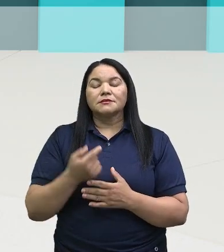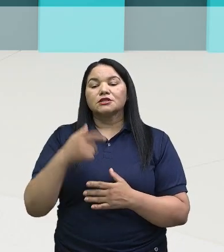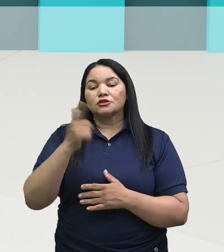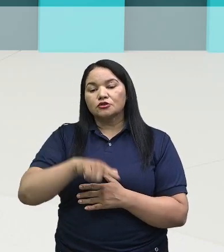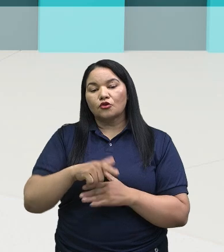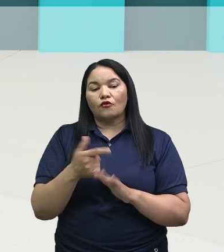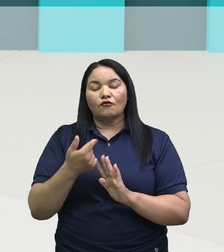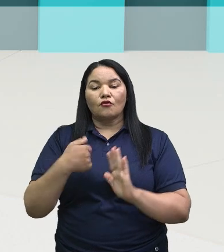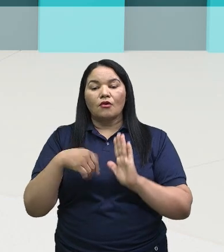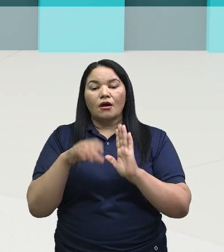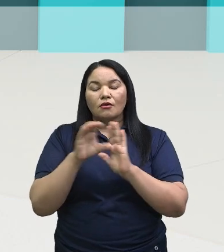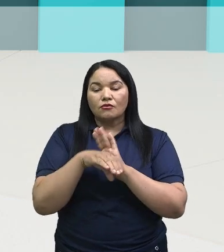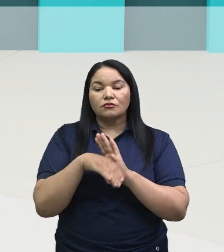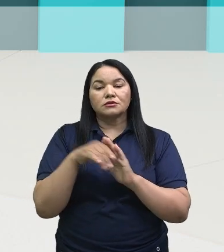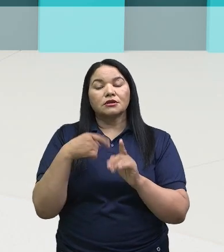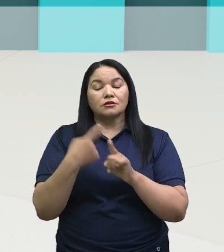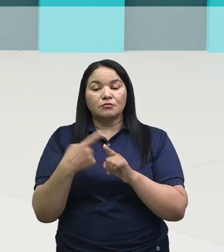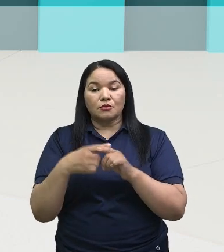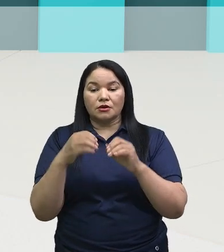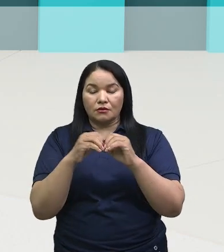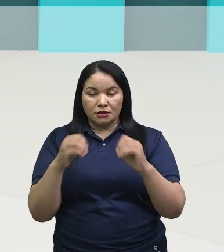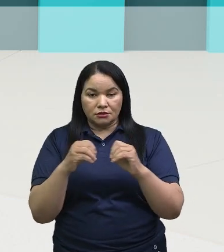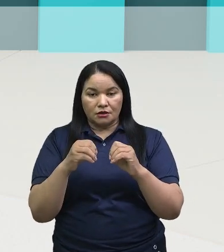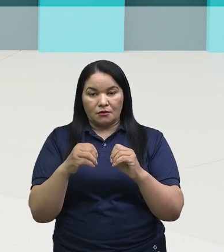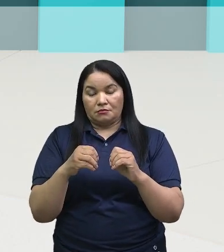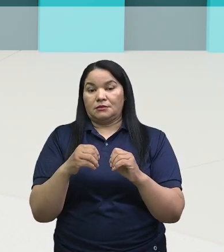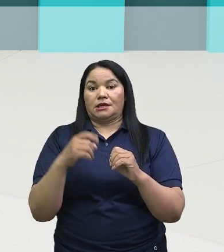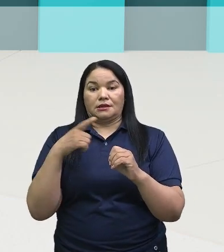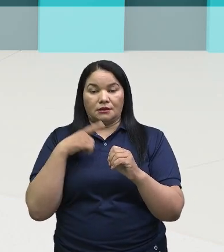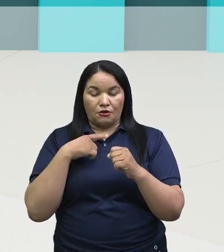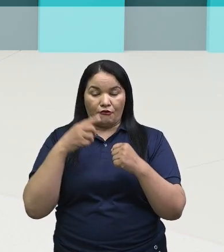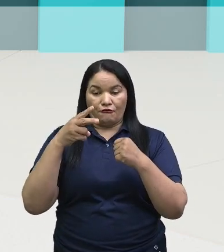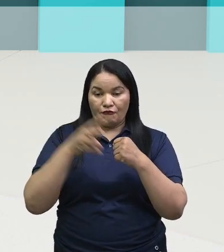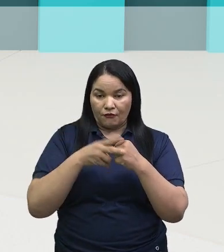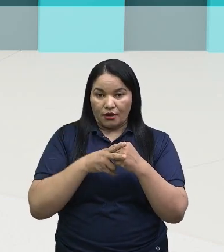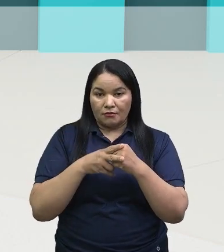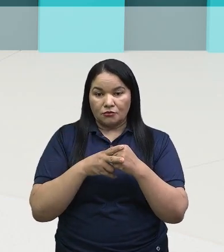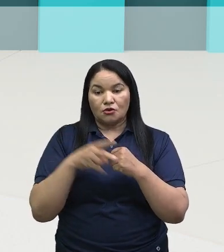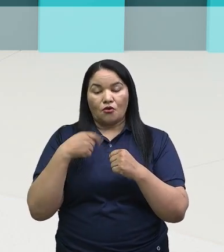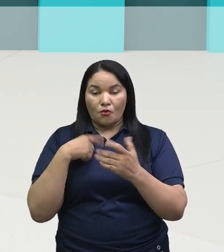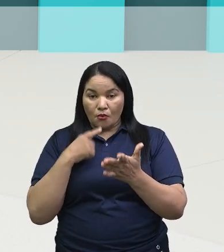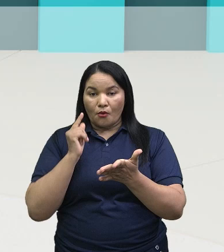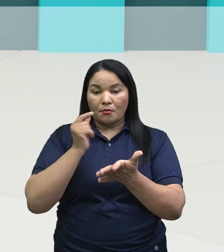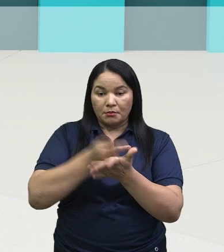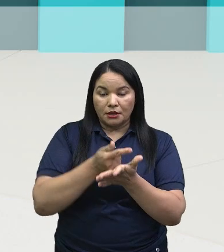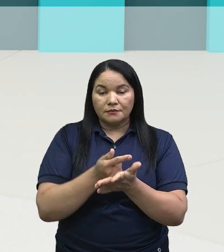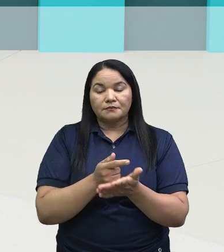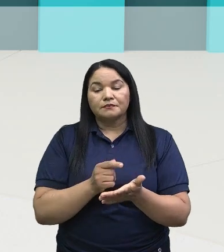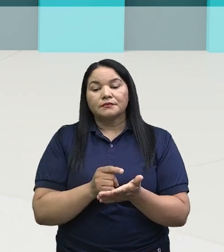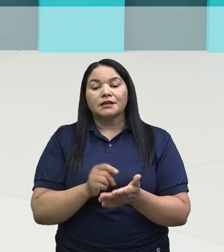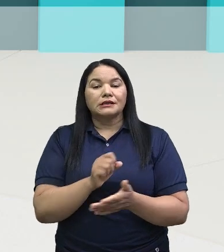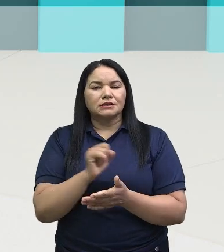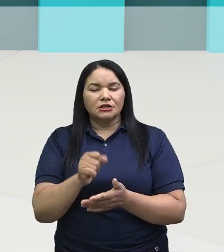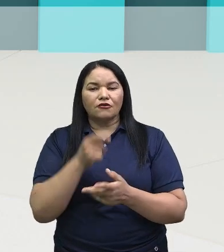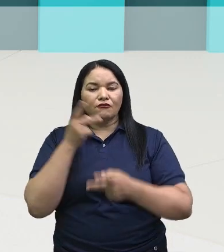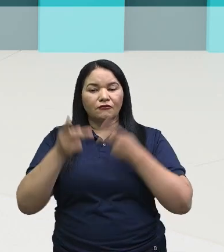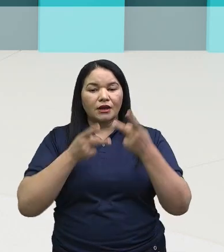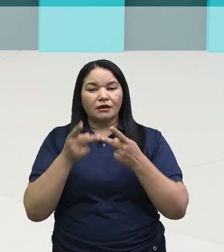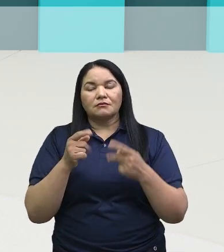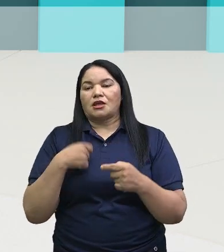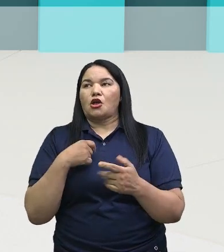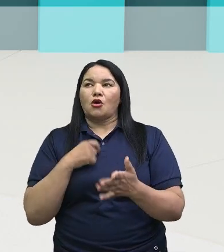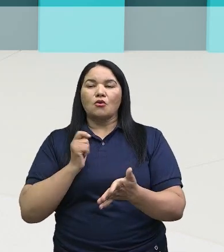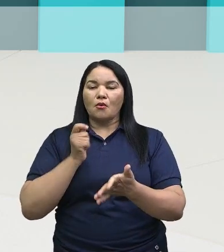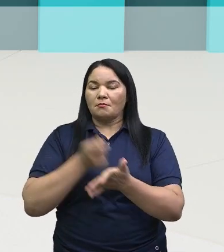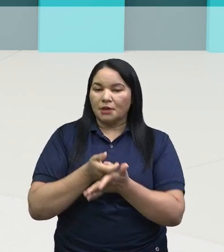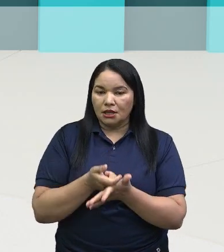Por que é uma oração? Porque apresenta um verbo, que comprei, o verbo comprar. Se eu chego aqui e falo que comprei,